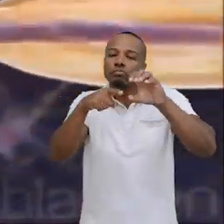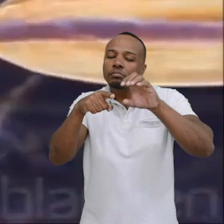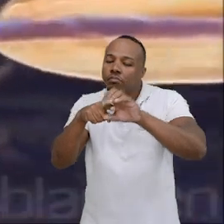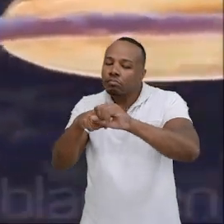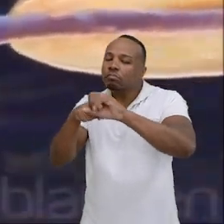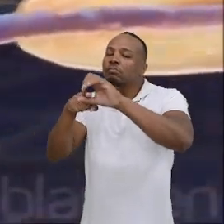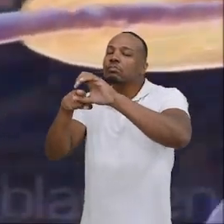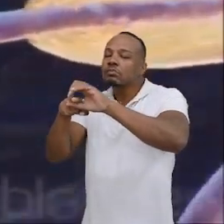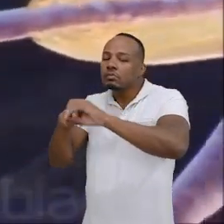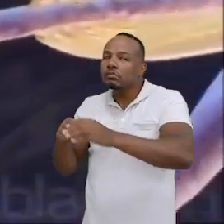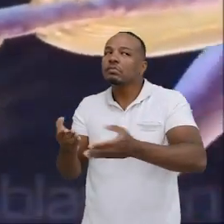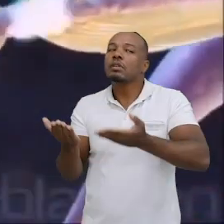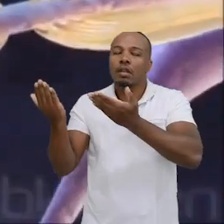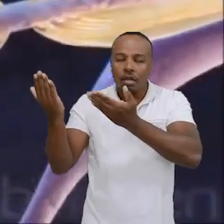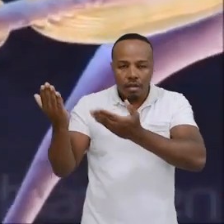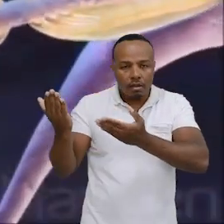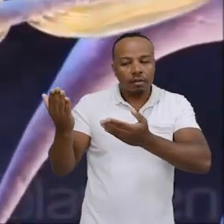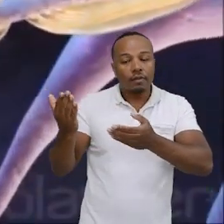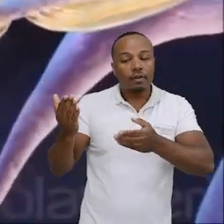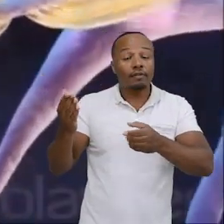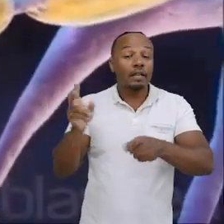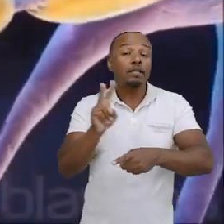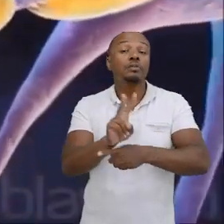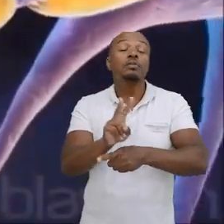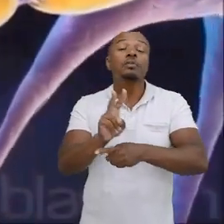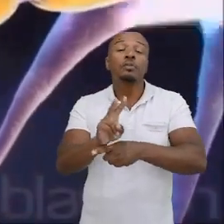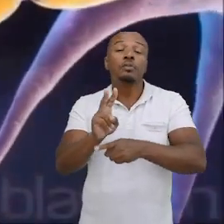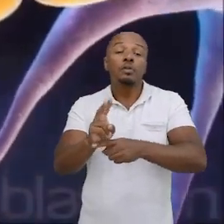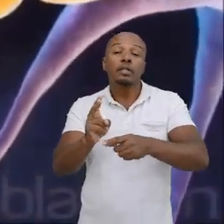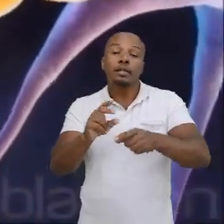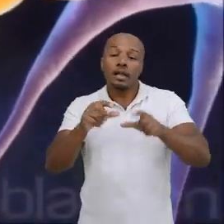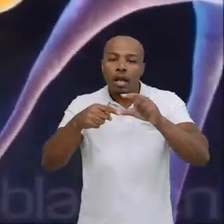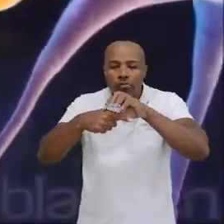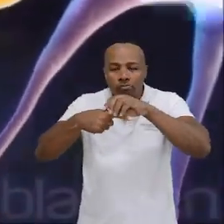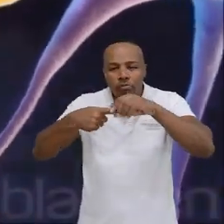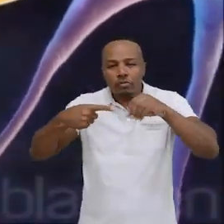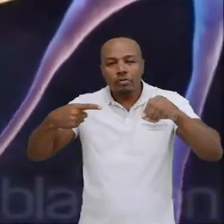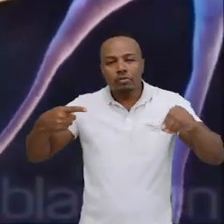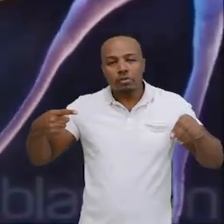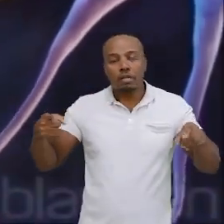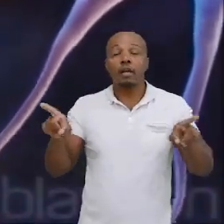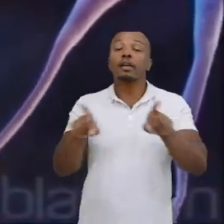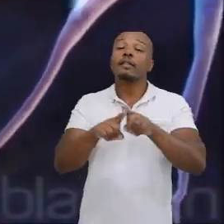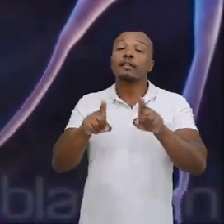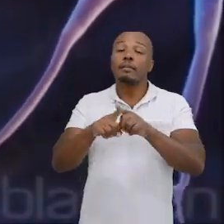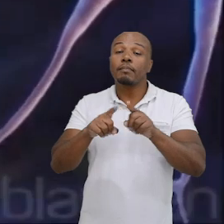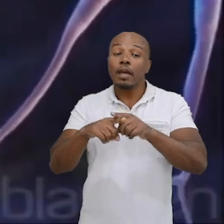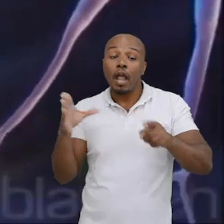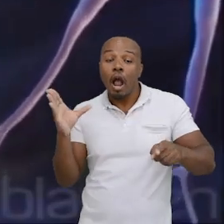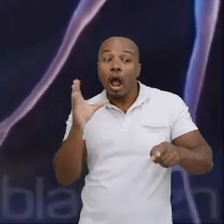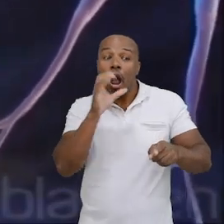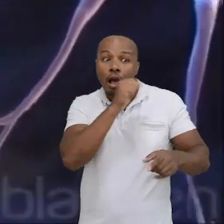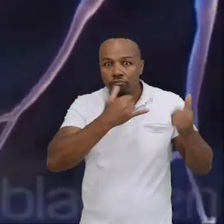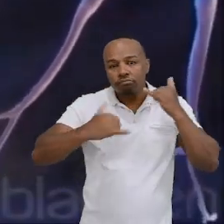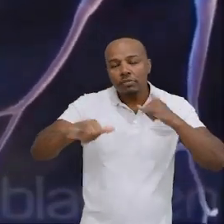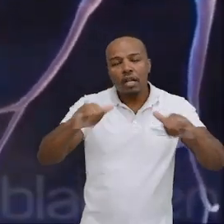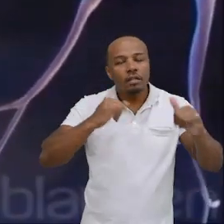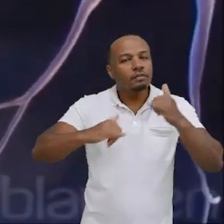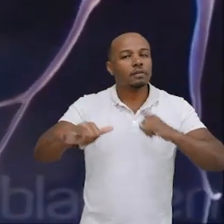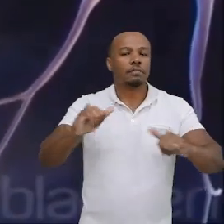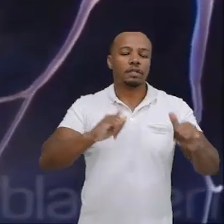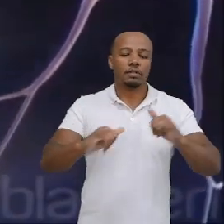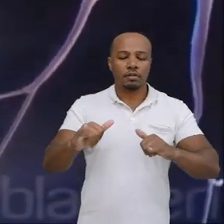ser envolvidos por uma capa protetora, que irá proteger o nervo e também dará maior rapidez